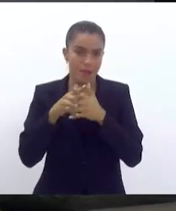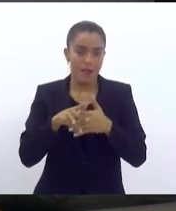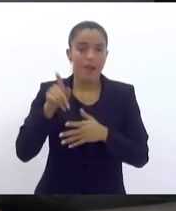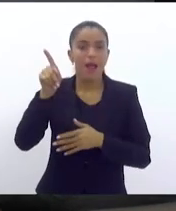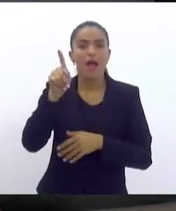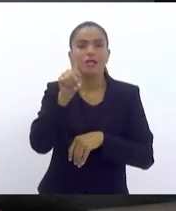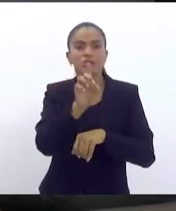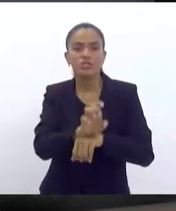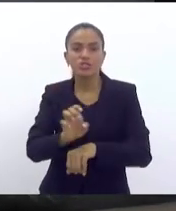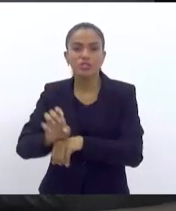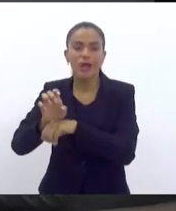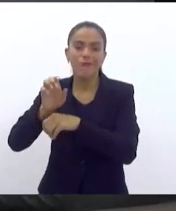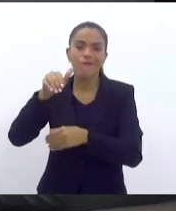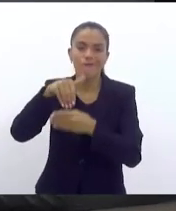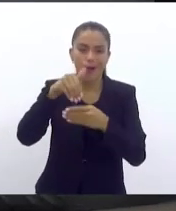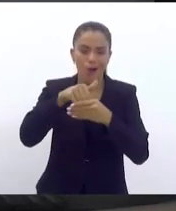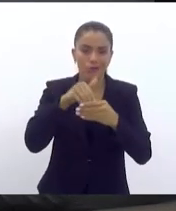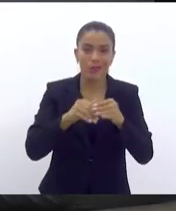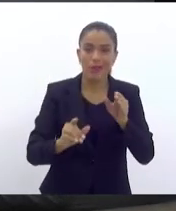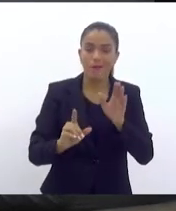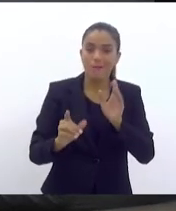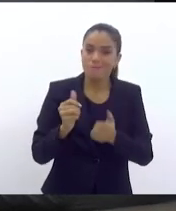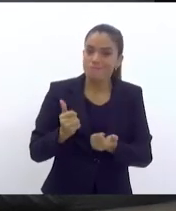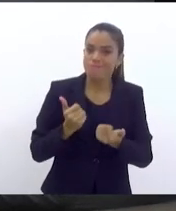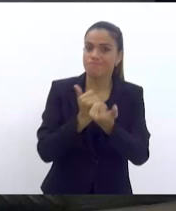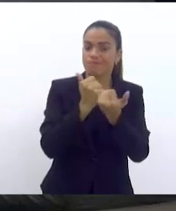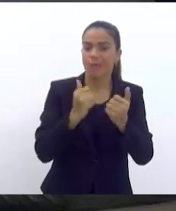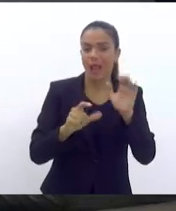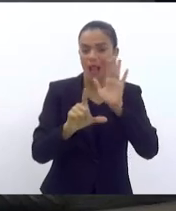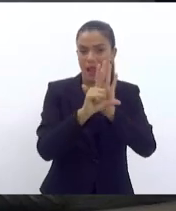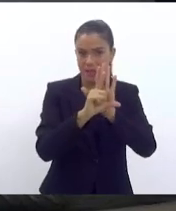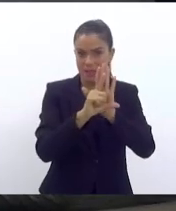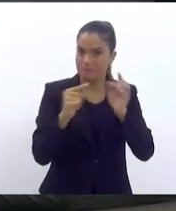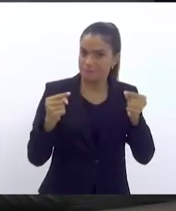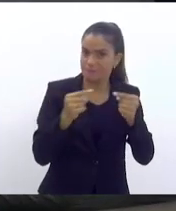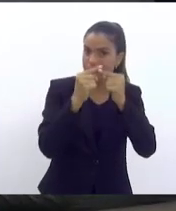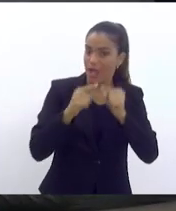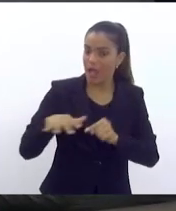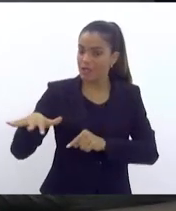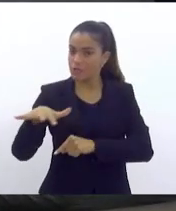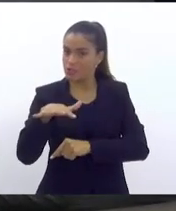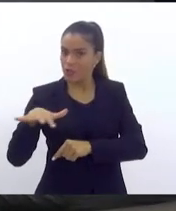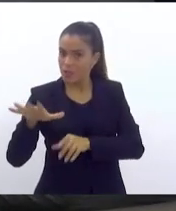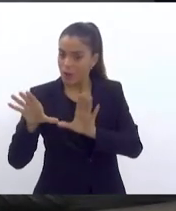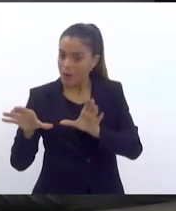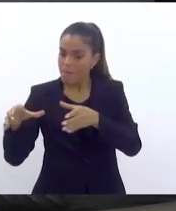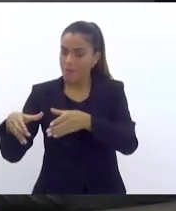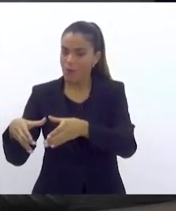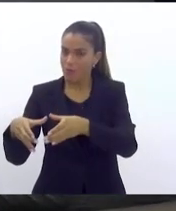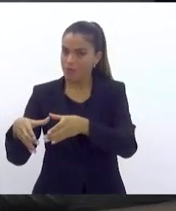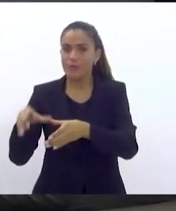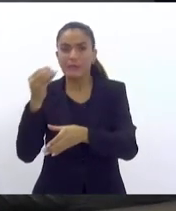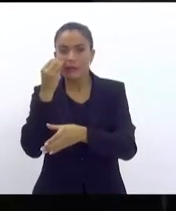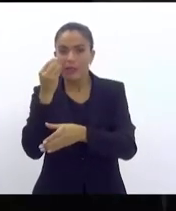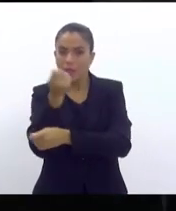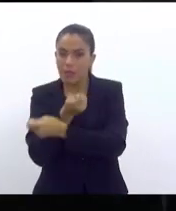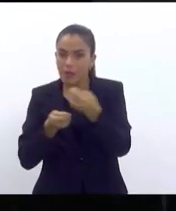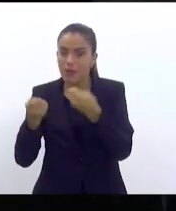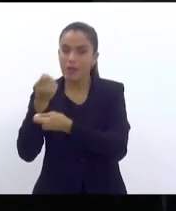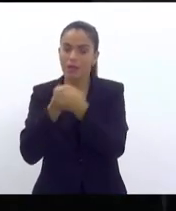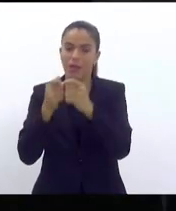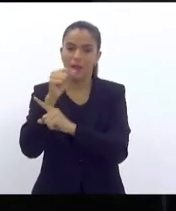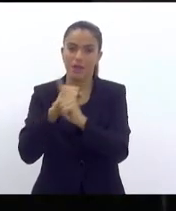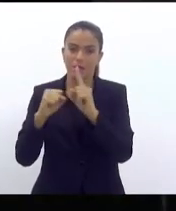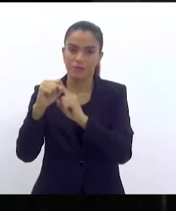cada estado muitas vezes vota na legalização não por uma lei federal mas por uma lei Regional e eles primeiro tentam convencer a sociedade